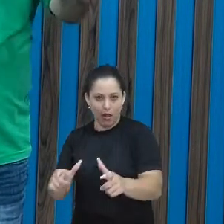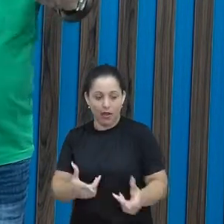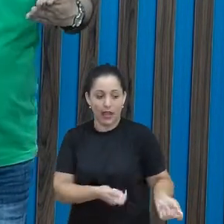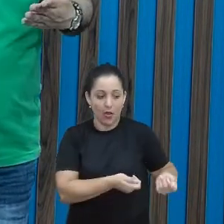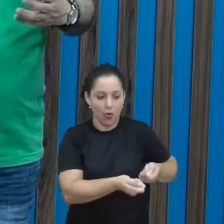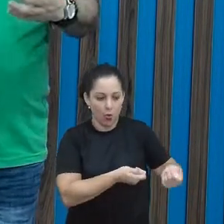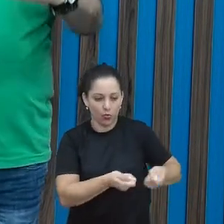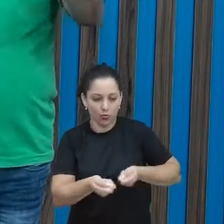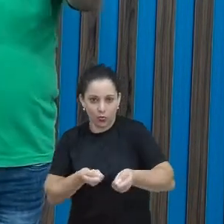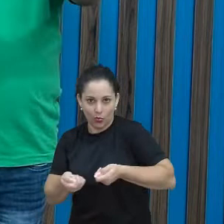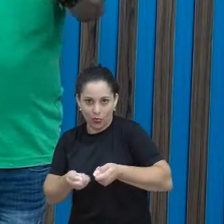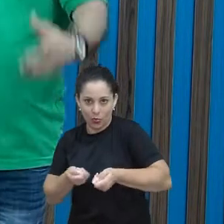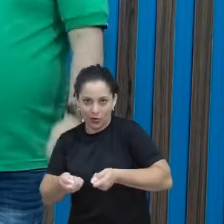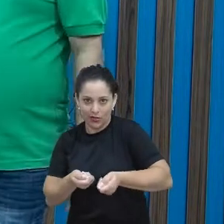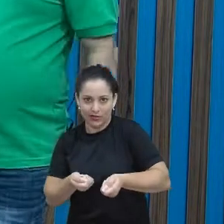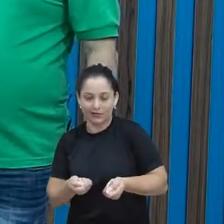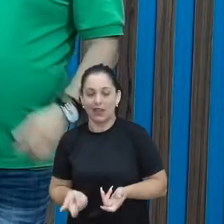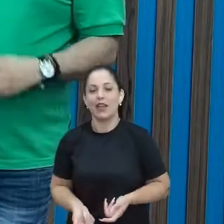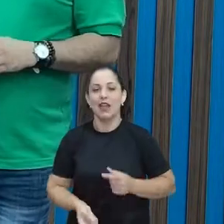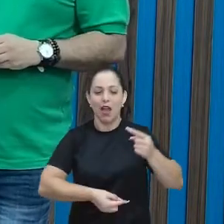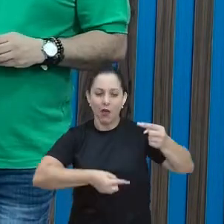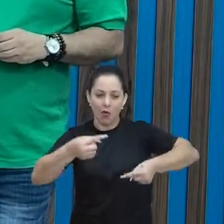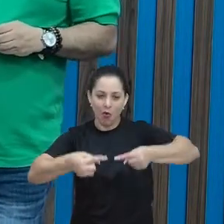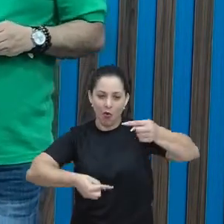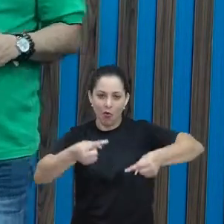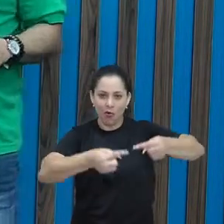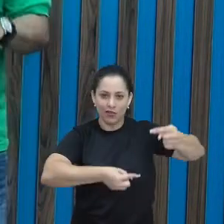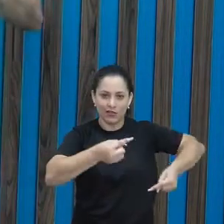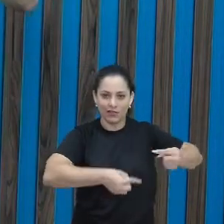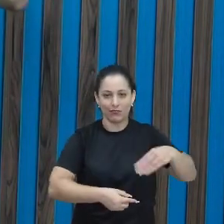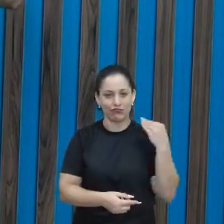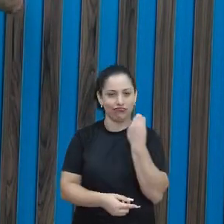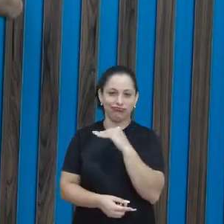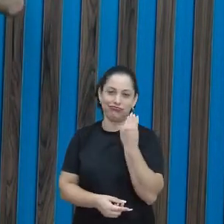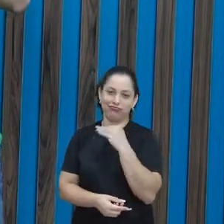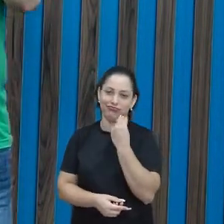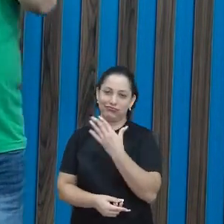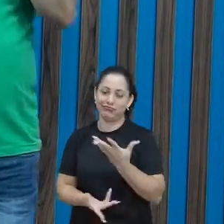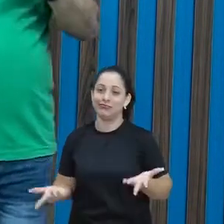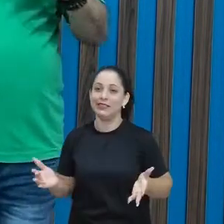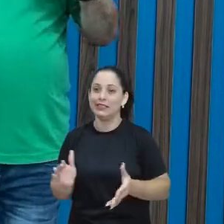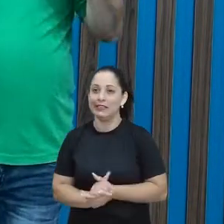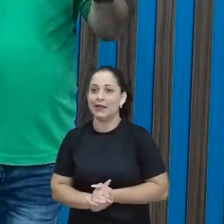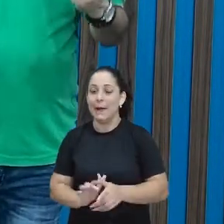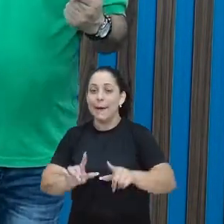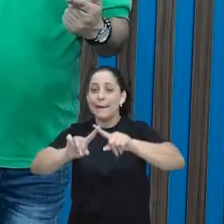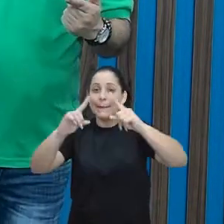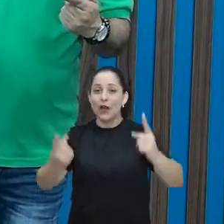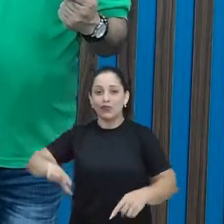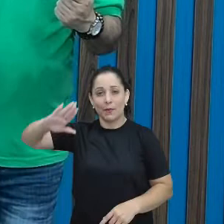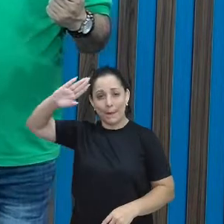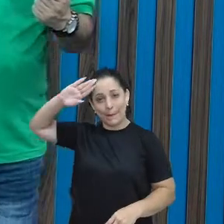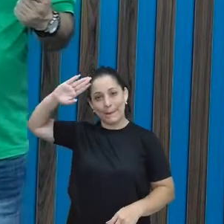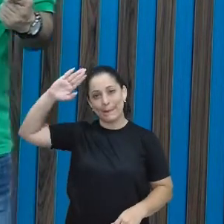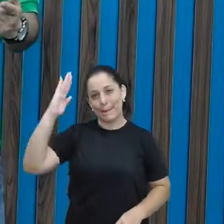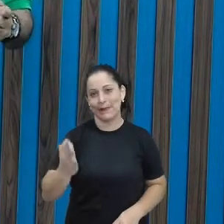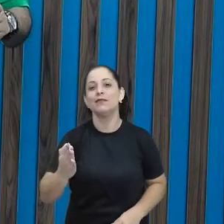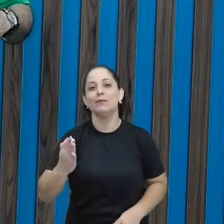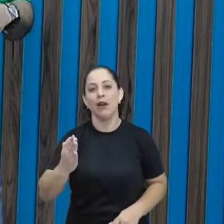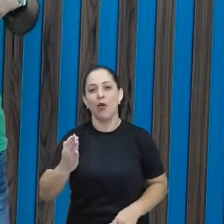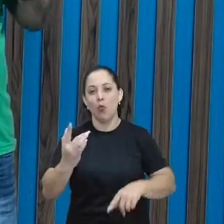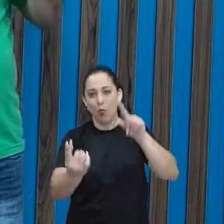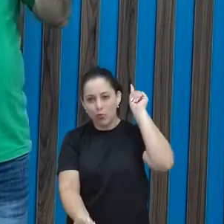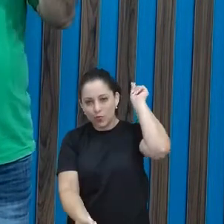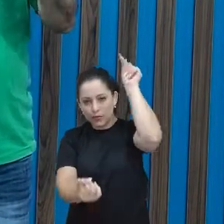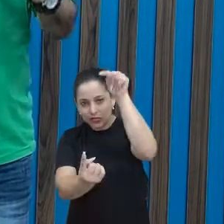a concorrência, né? Mas foi um objetivo secundário. Porém, o principal objetivo, né, a